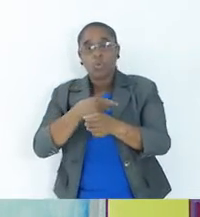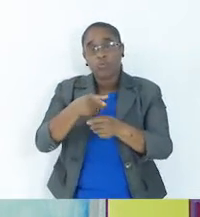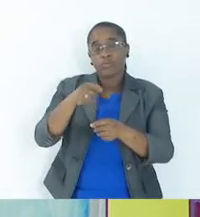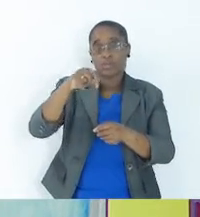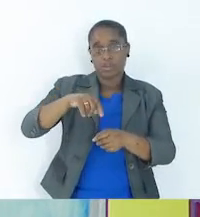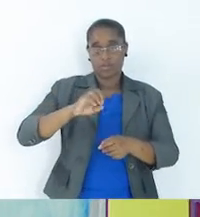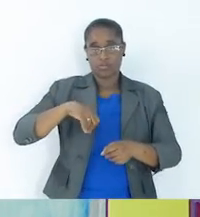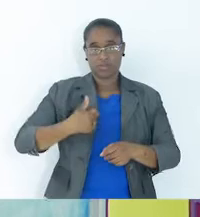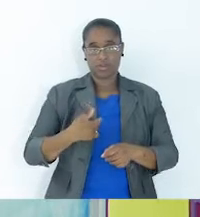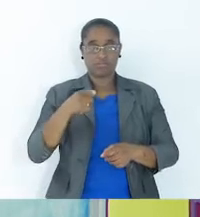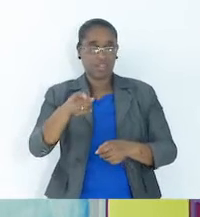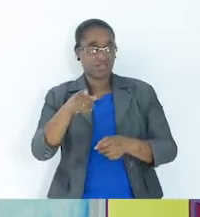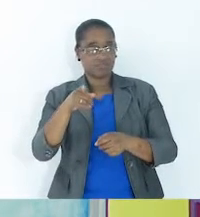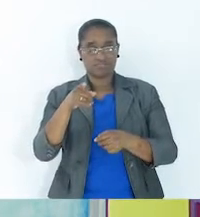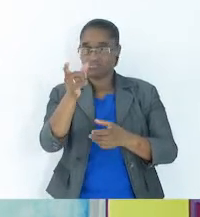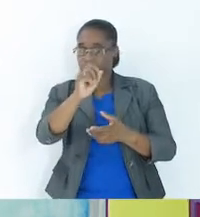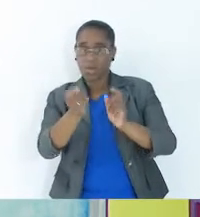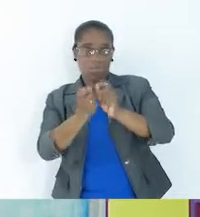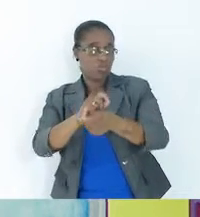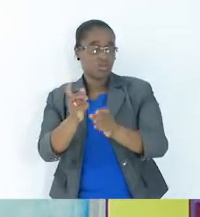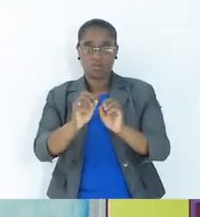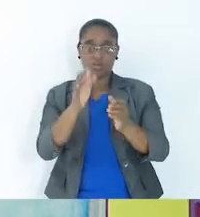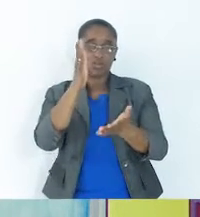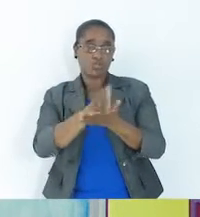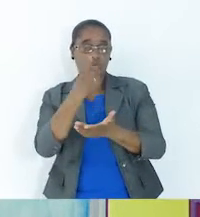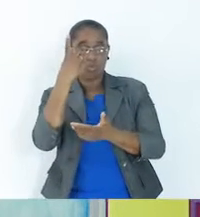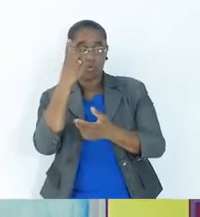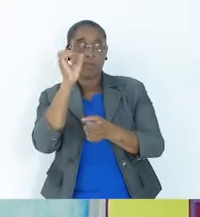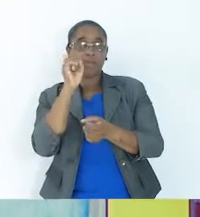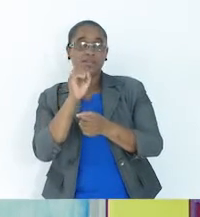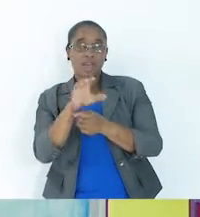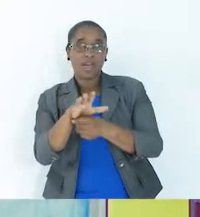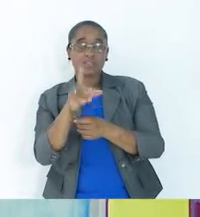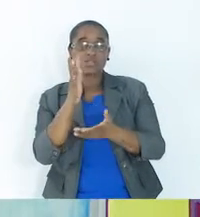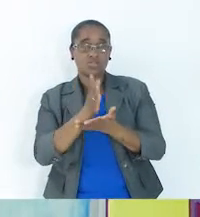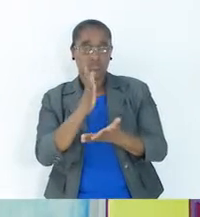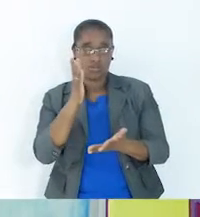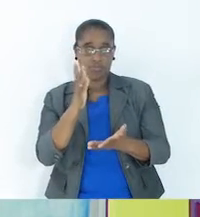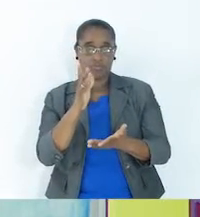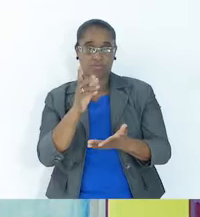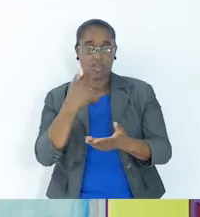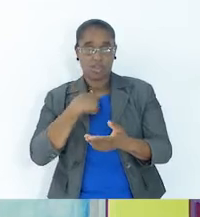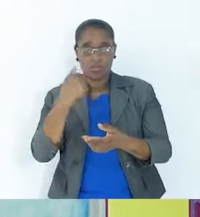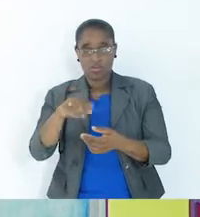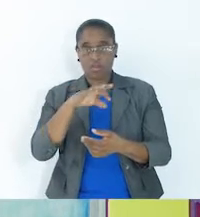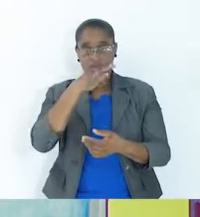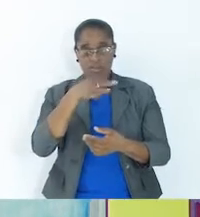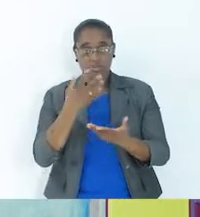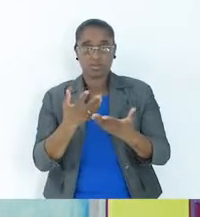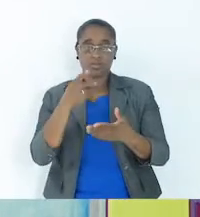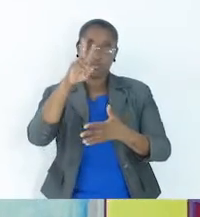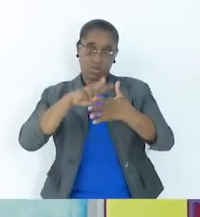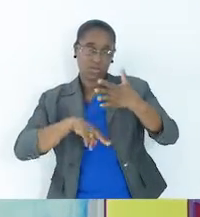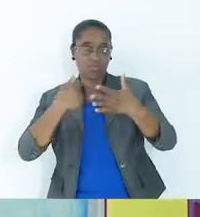Cabo Verde. Ali não se toca, é uma mensagem só. Daí que eu tenho que dizer que é aquele texto que não tem